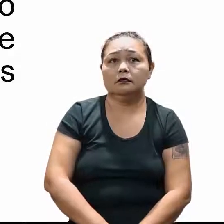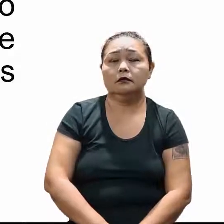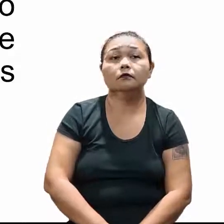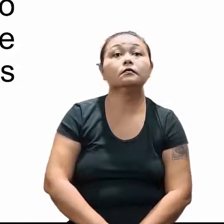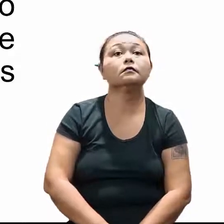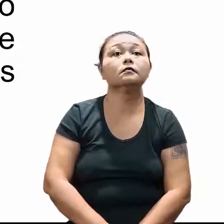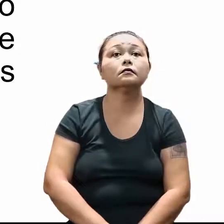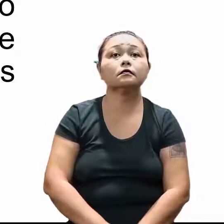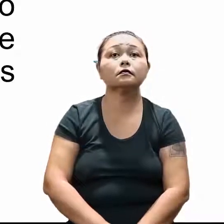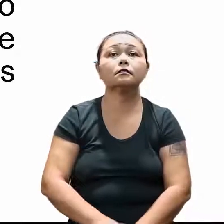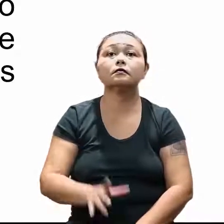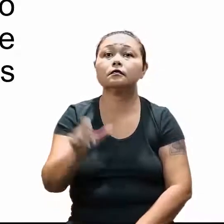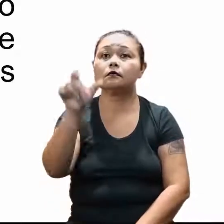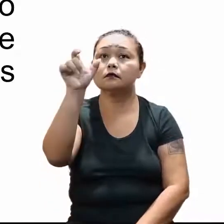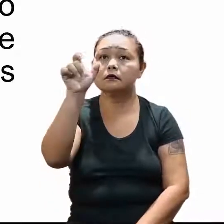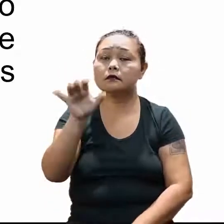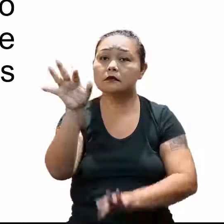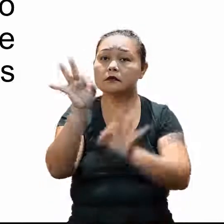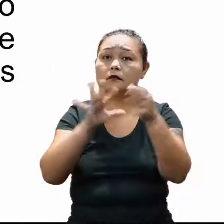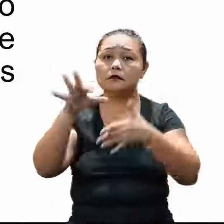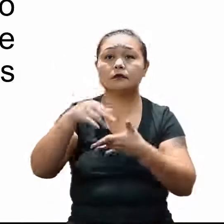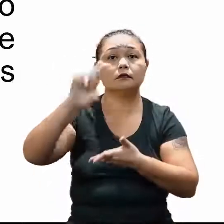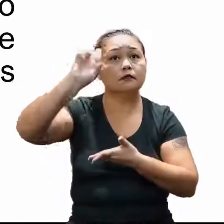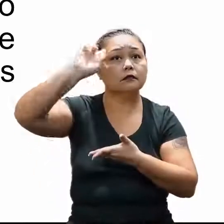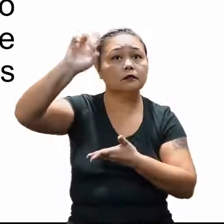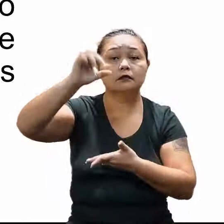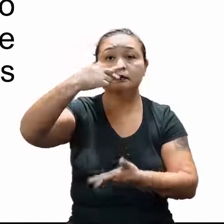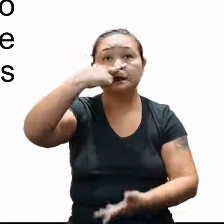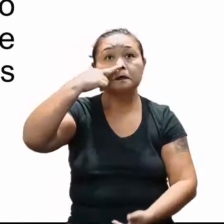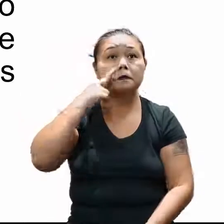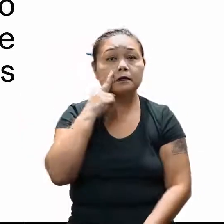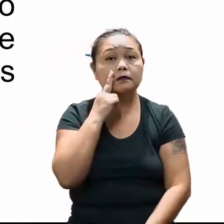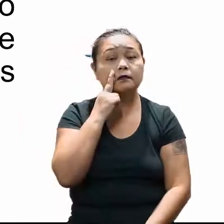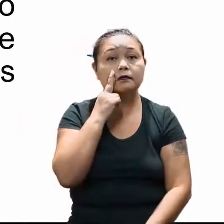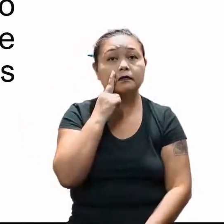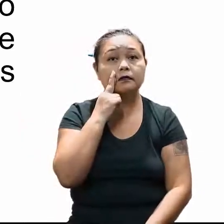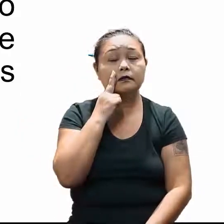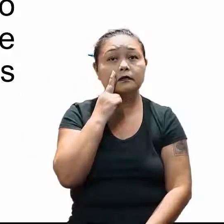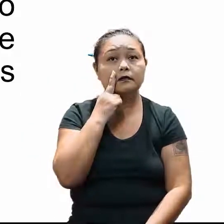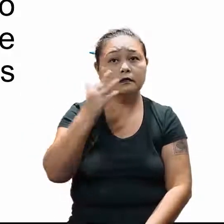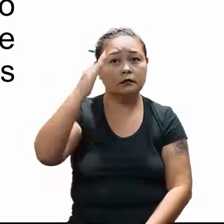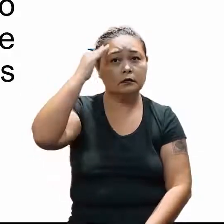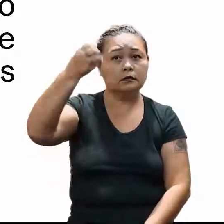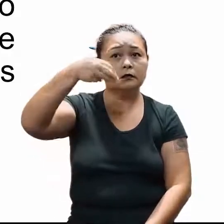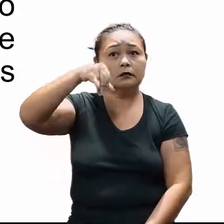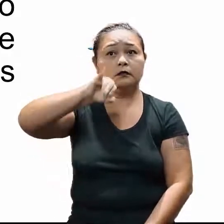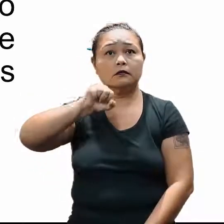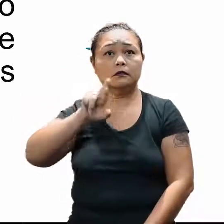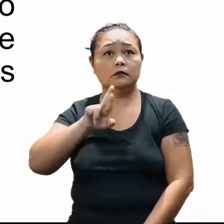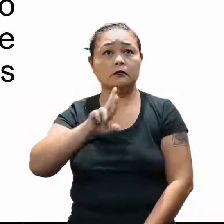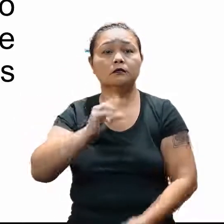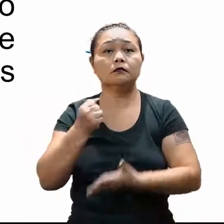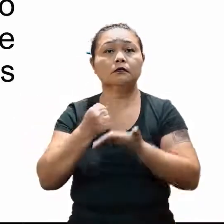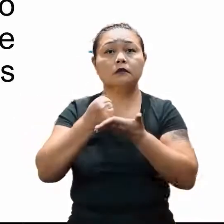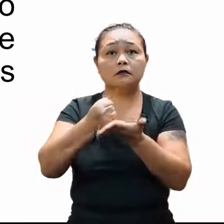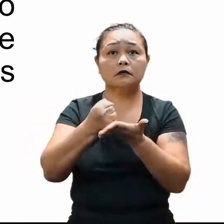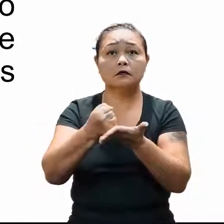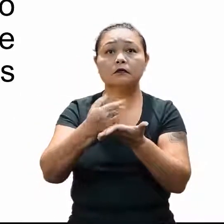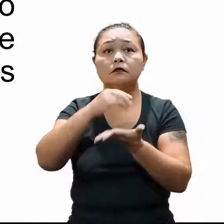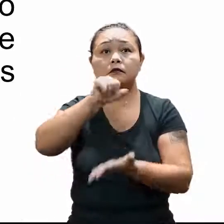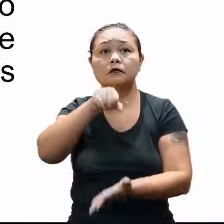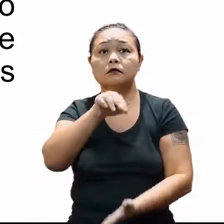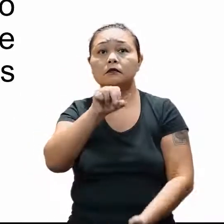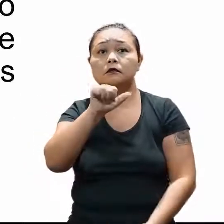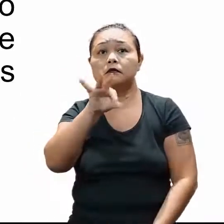A coluna vai ser organizada pelo chefe Rondon, o comandante-major ajudante do segundo tenente